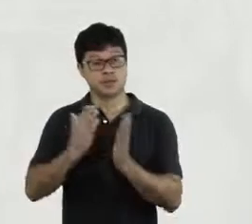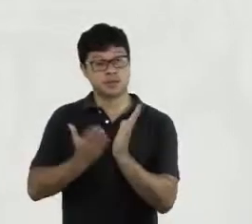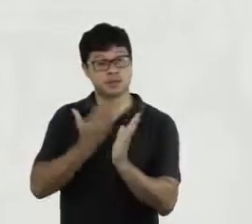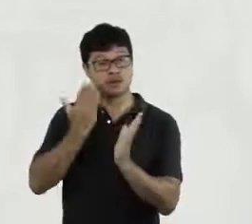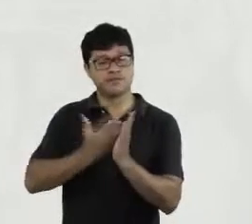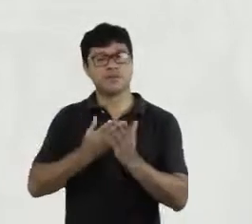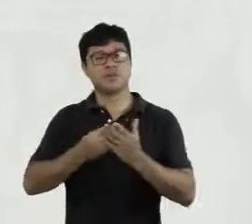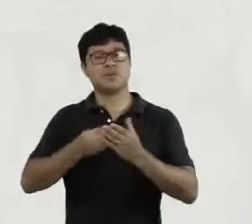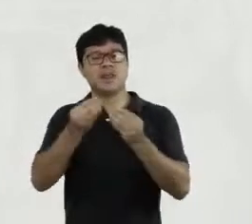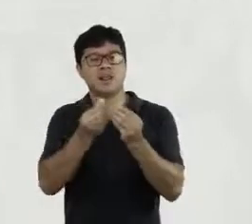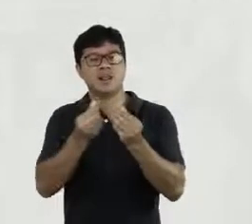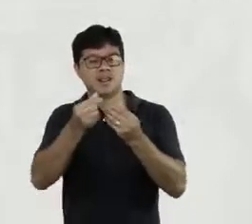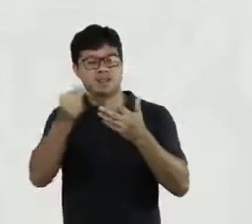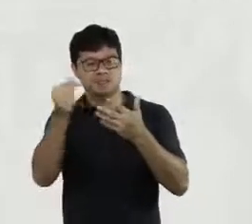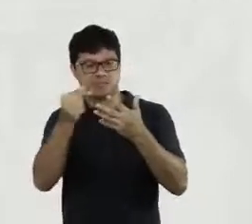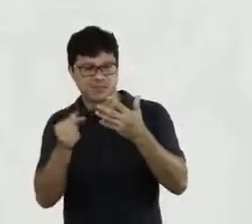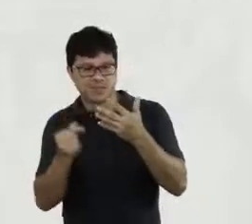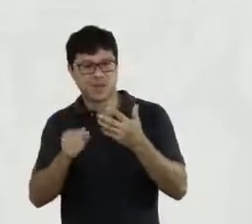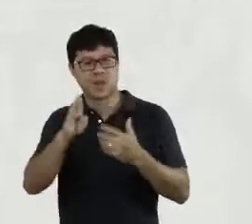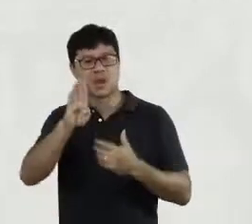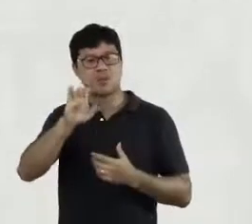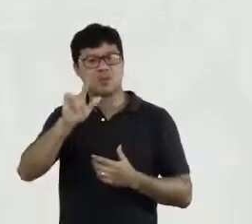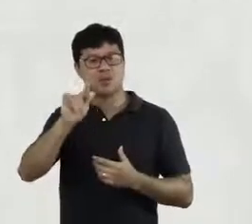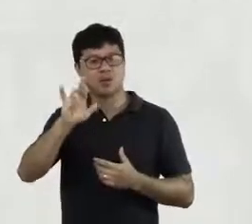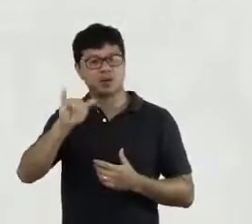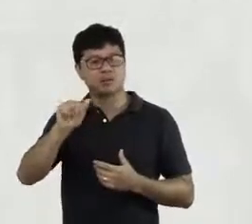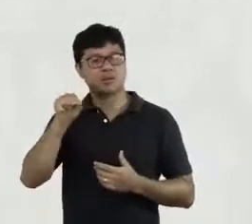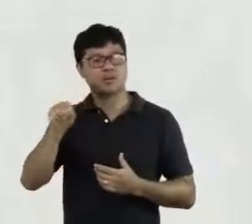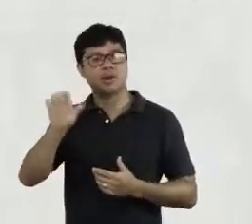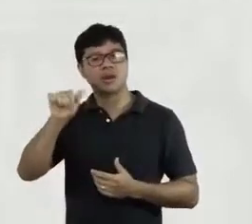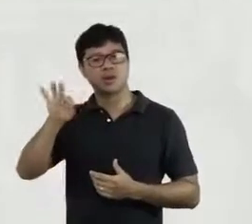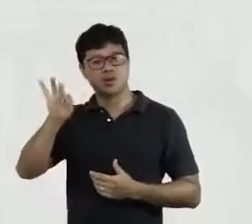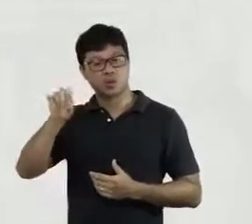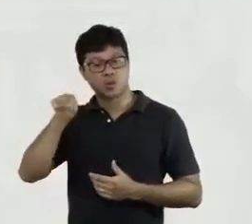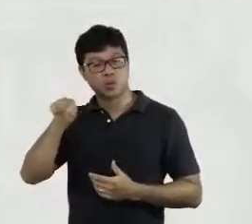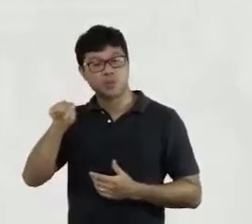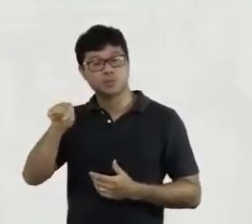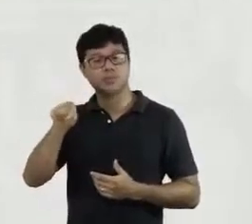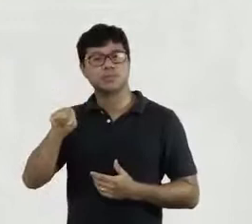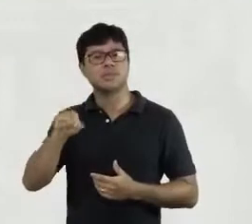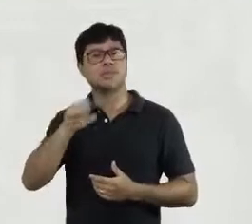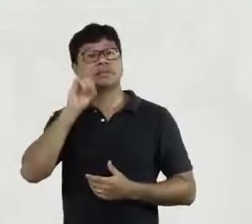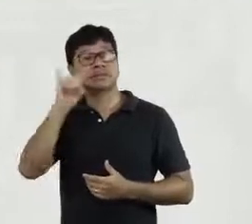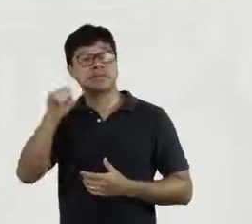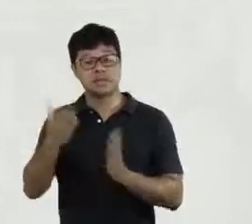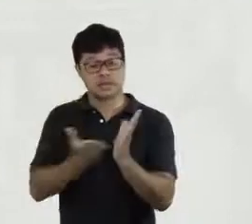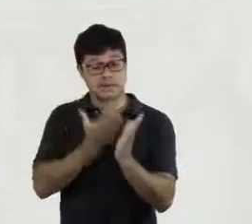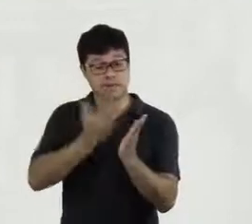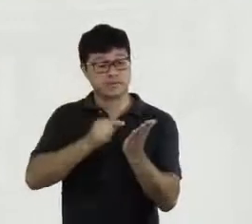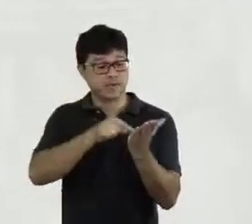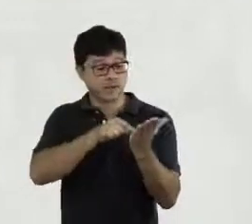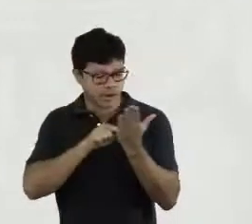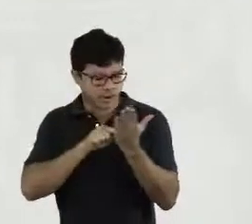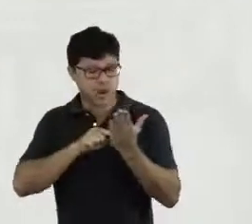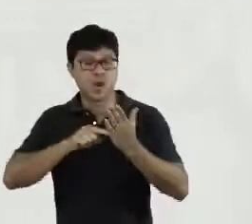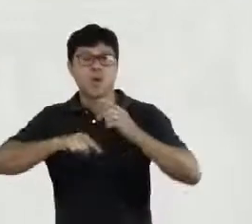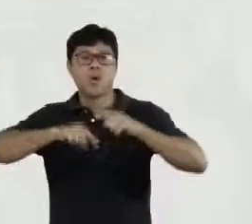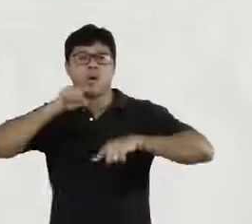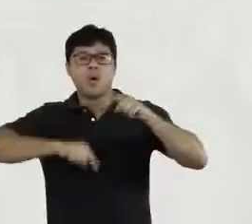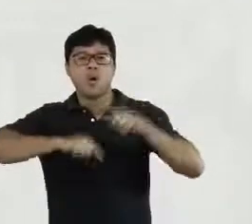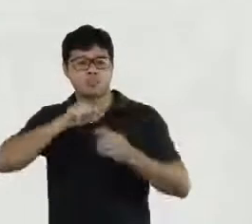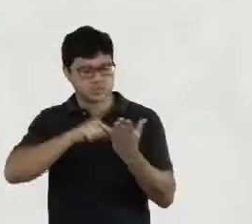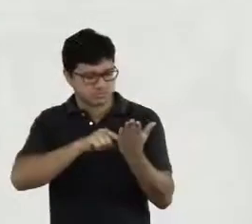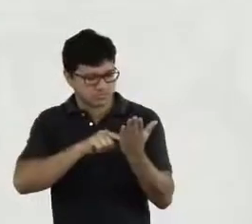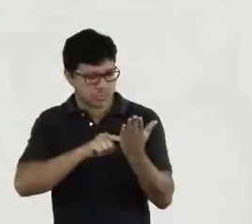livro Elementos de Bibliologia, de Antônio Roas, se tomarmos o livro como objeto de conhecimento